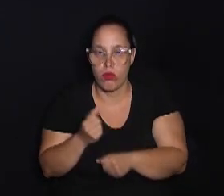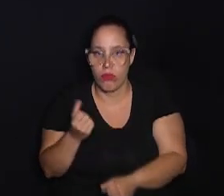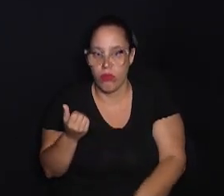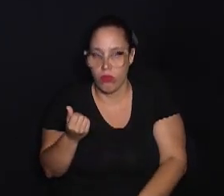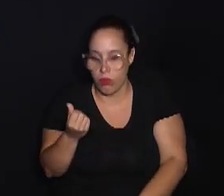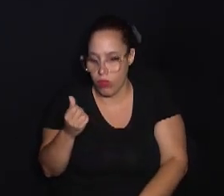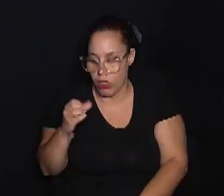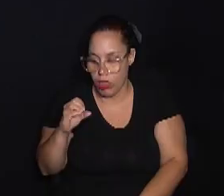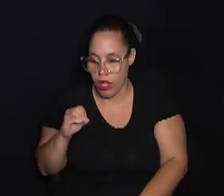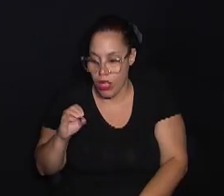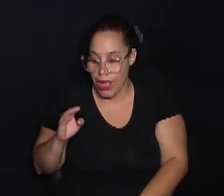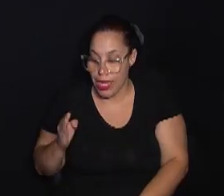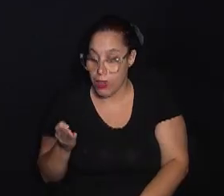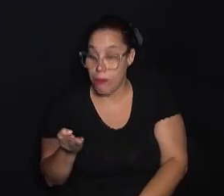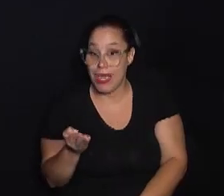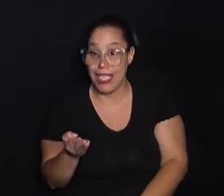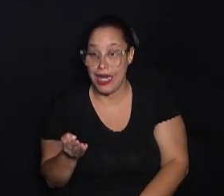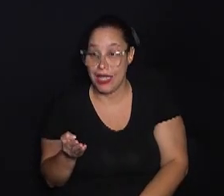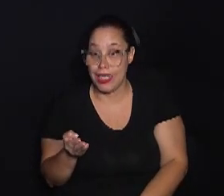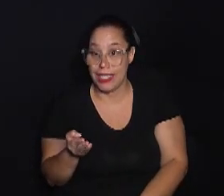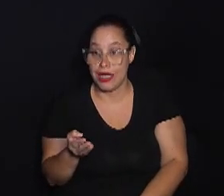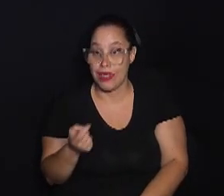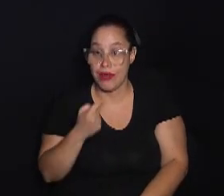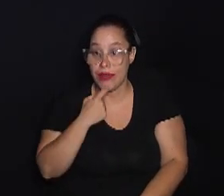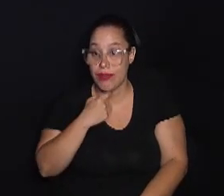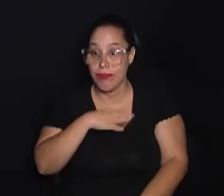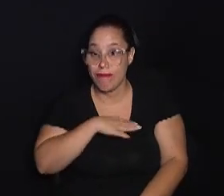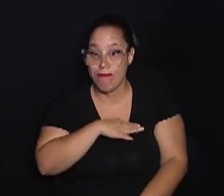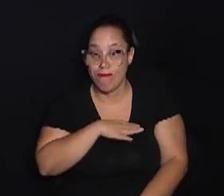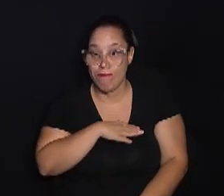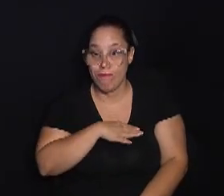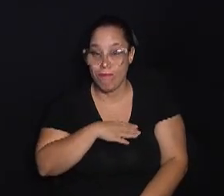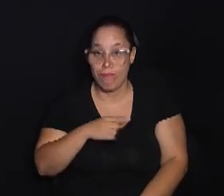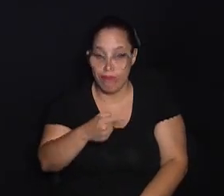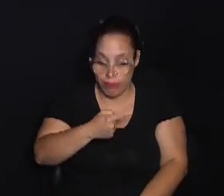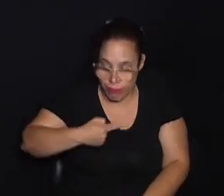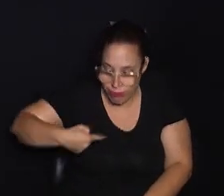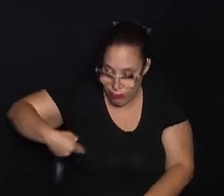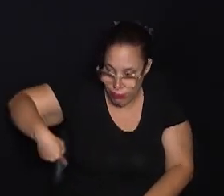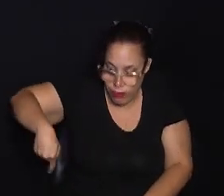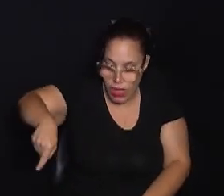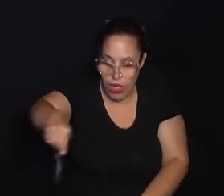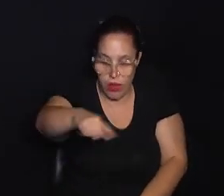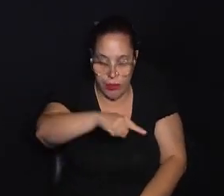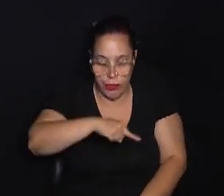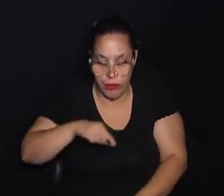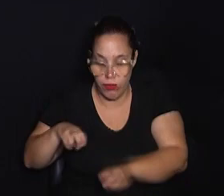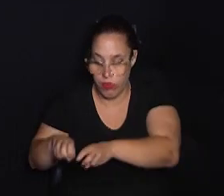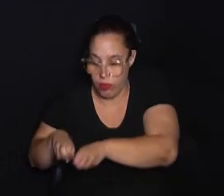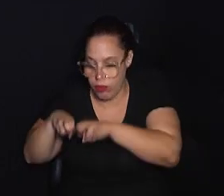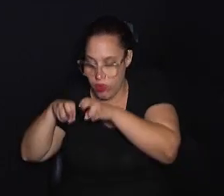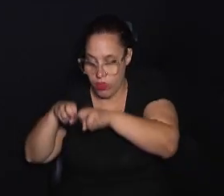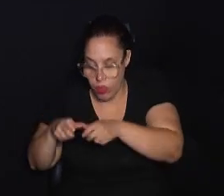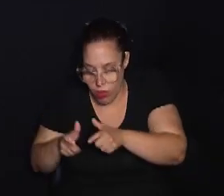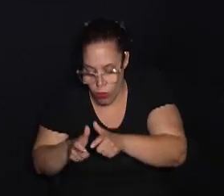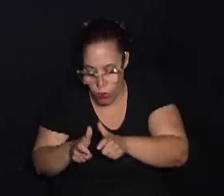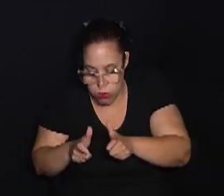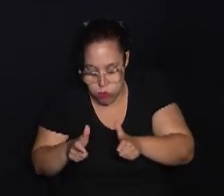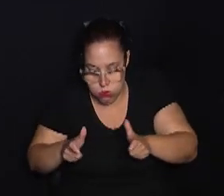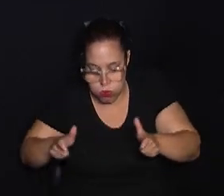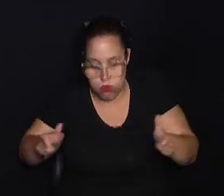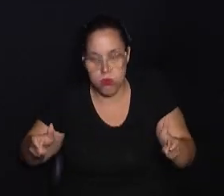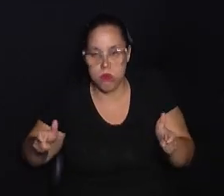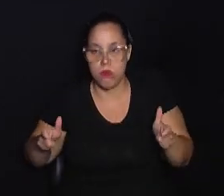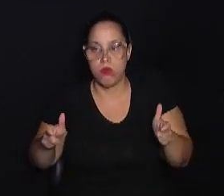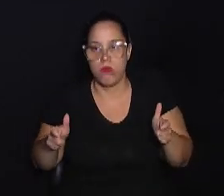10 bi. É uma cidade que tem aqui no entorno dela uma área rural muito grande e uma área